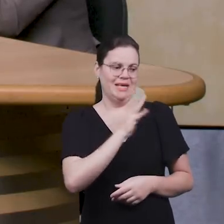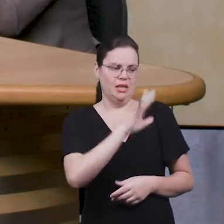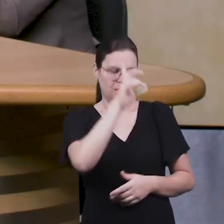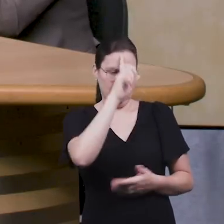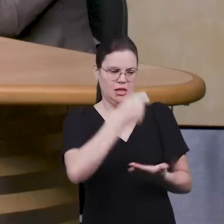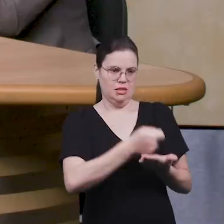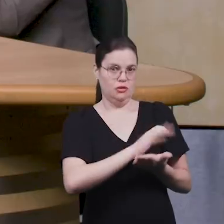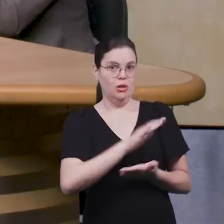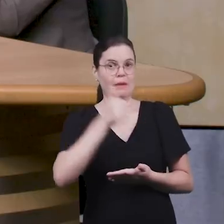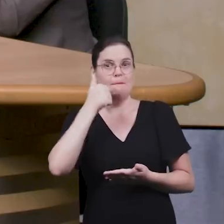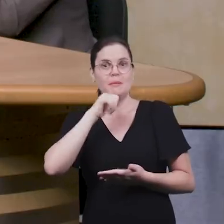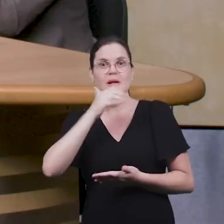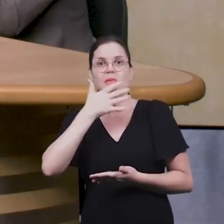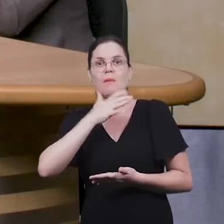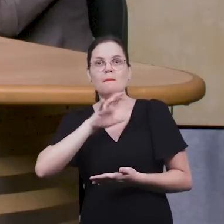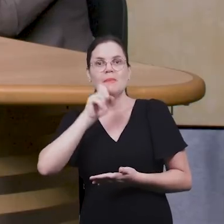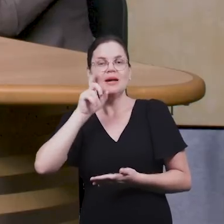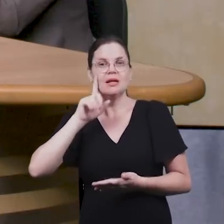criança,